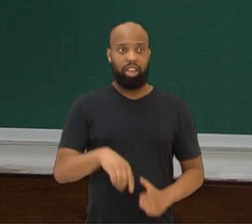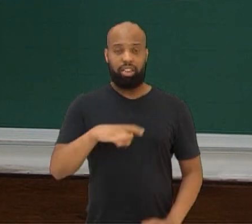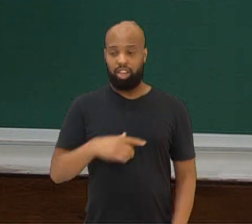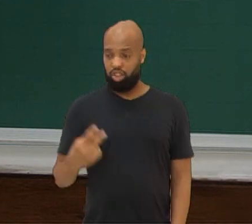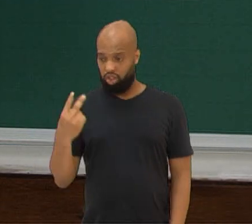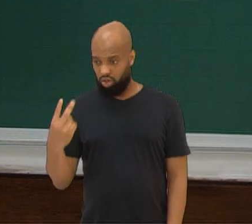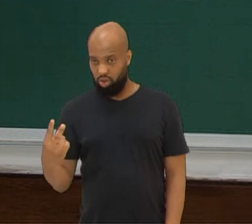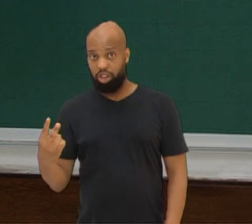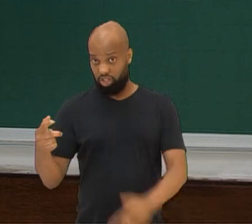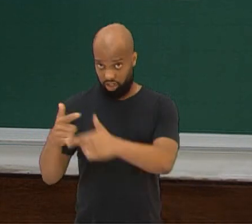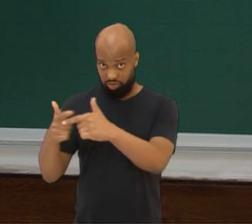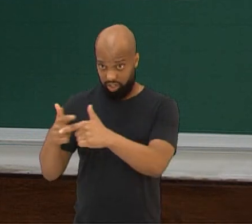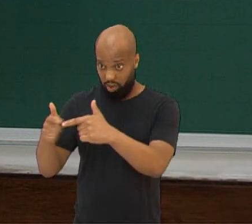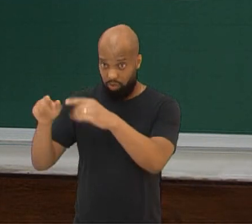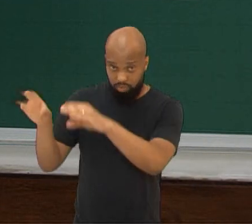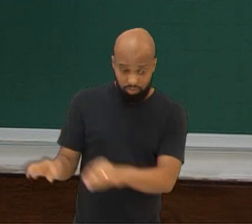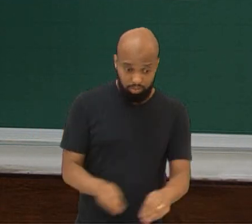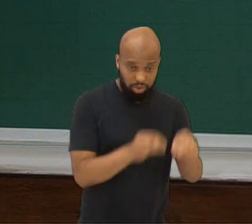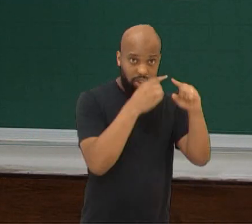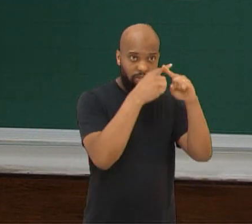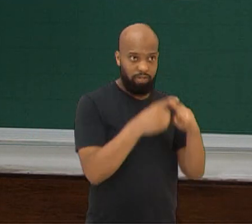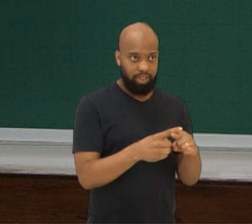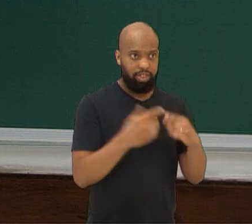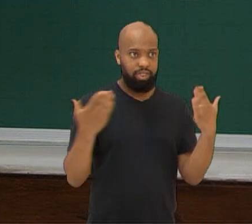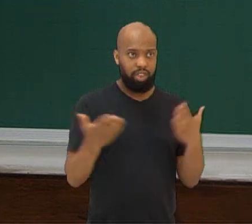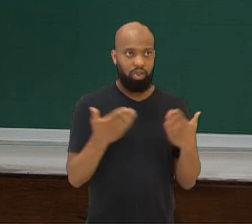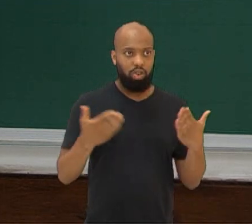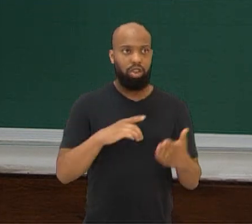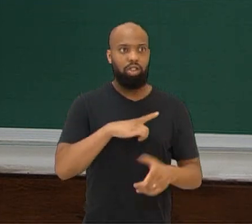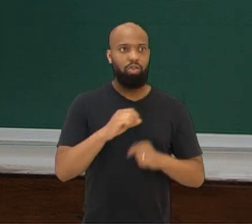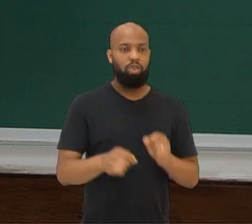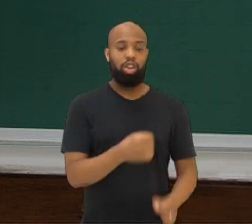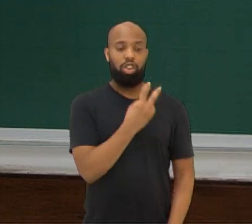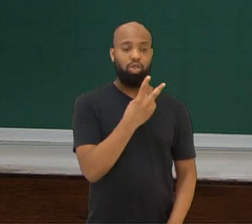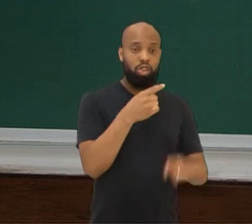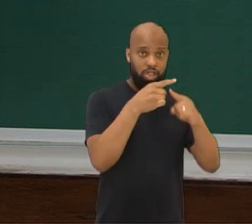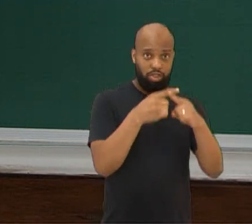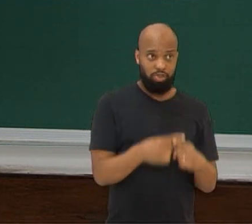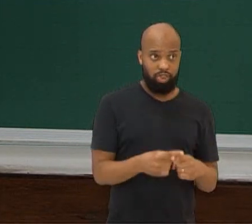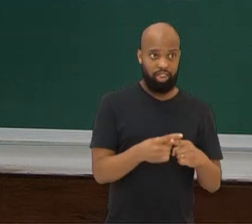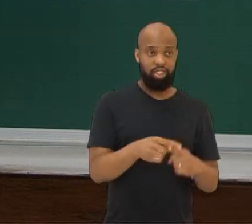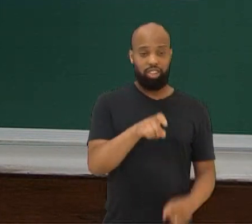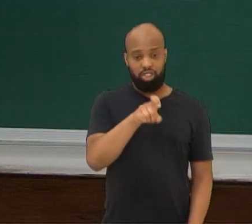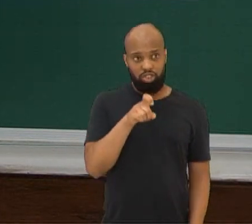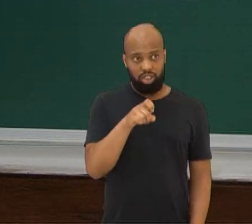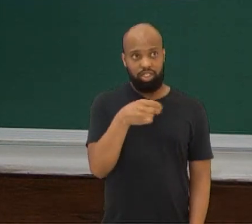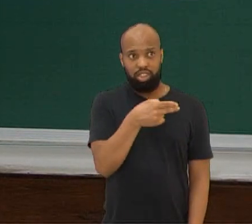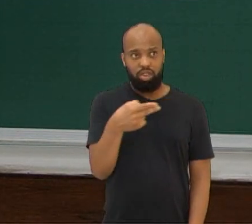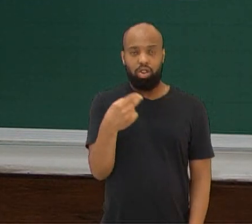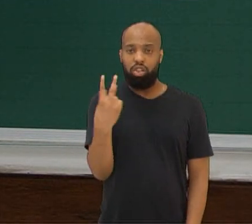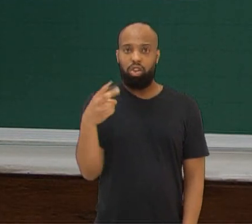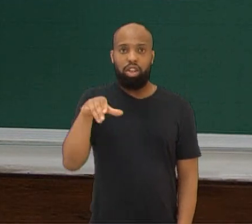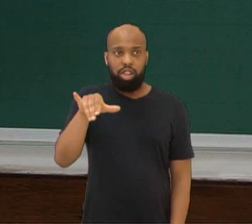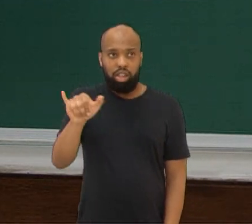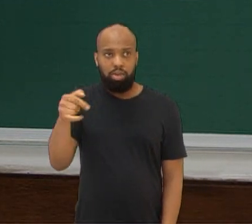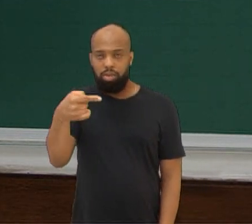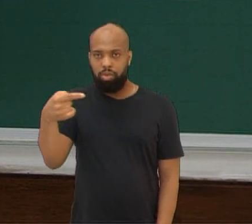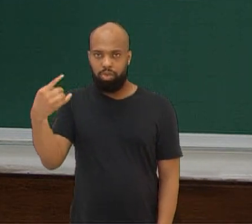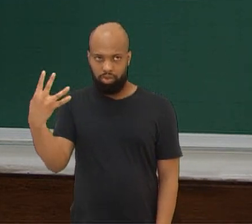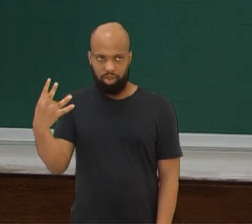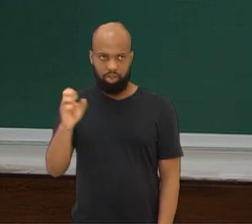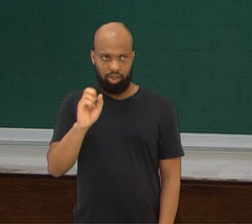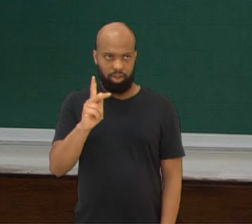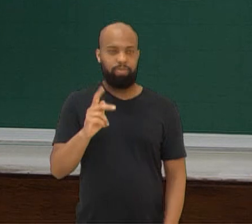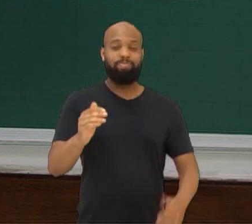o 2, passo multiplicando. 2 vezes x é igual a 2y menos 4.